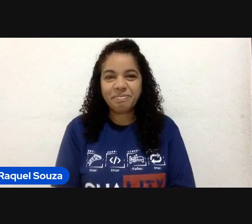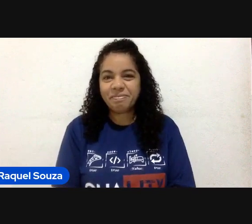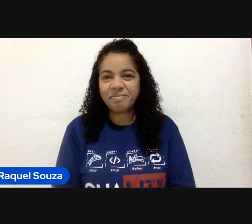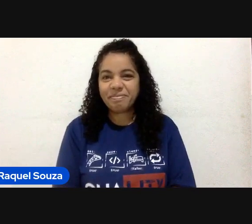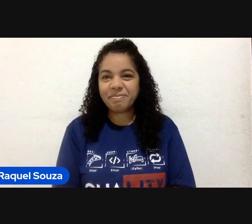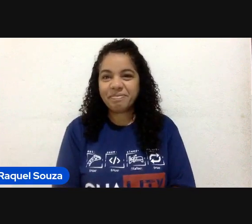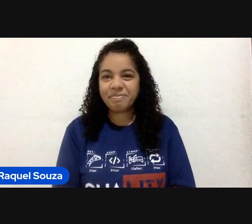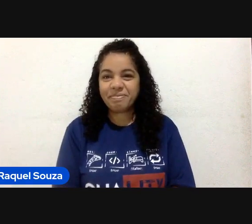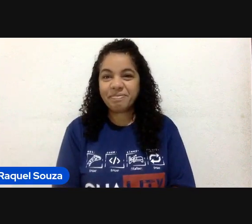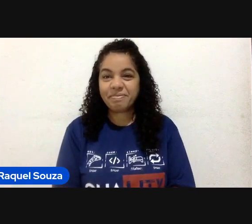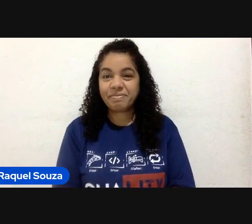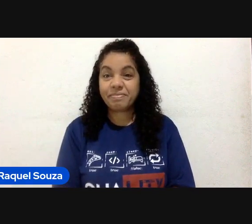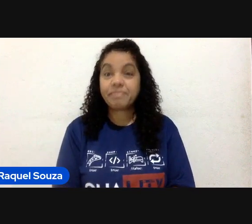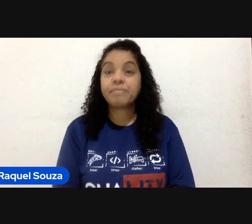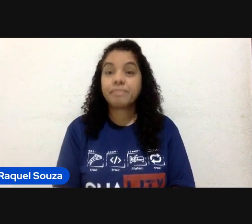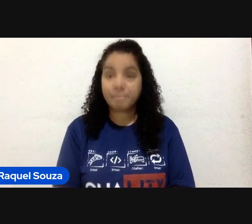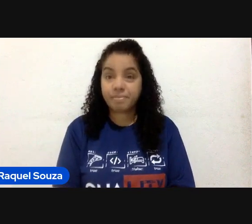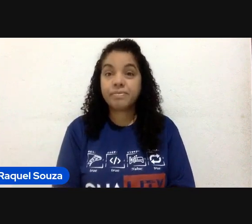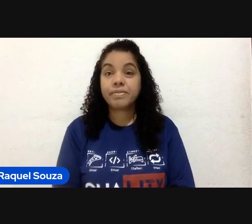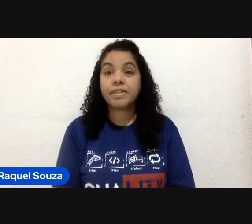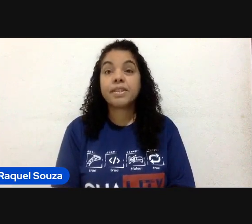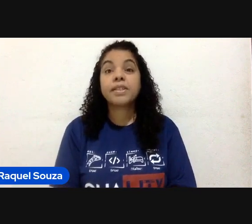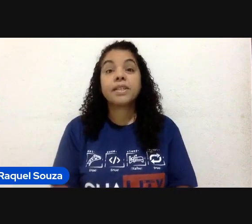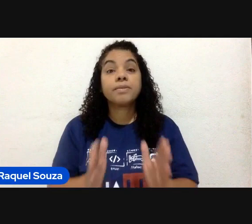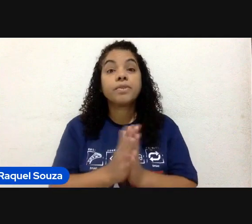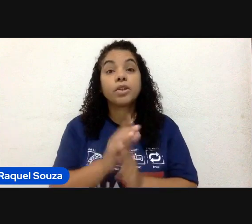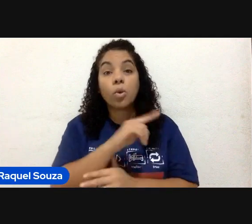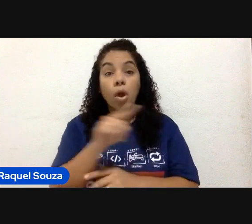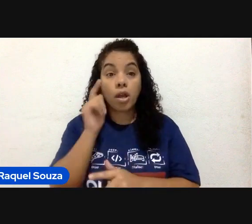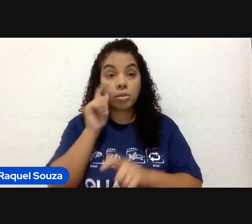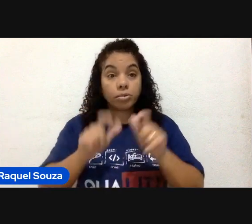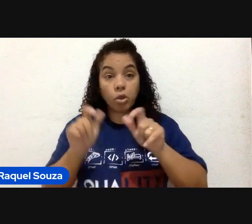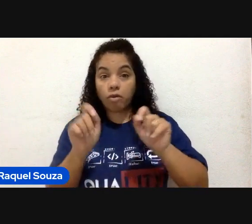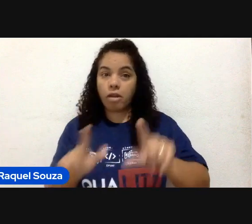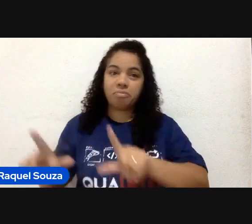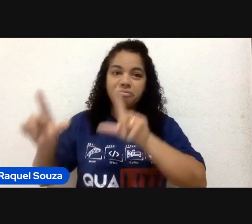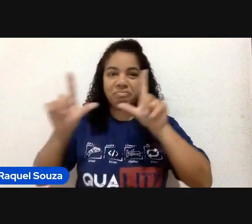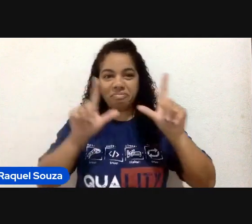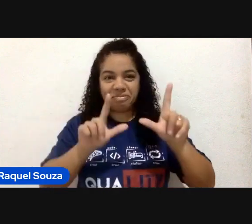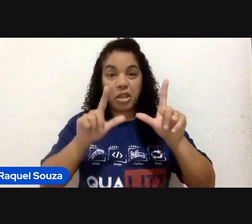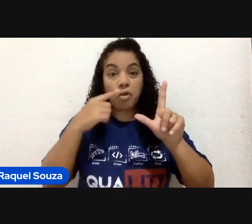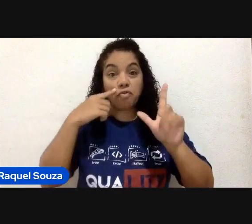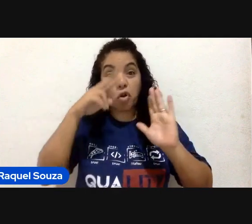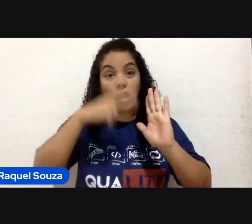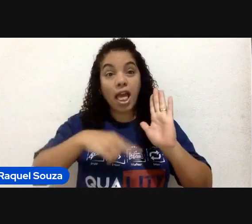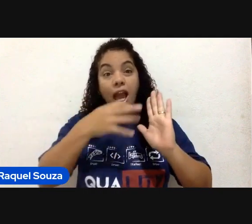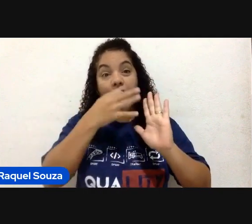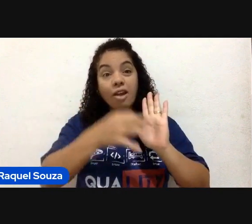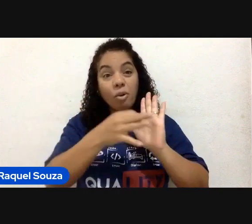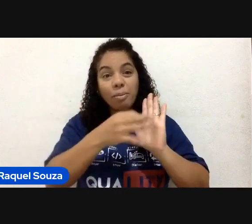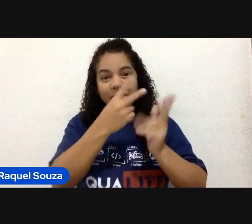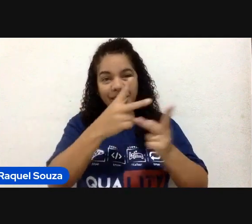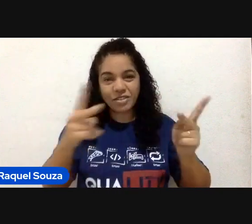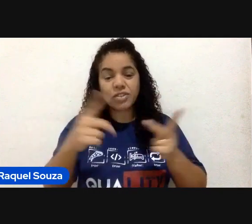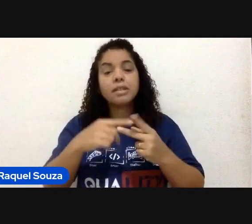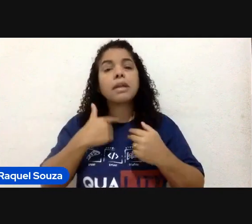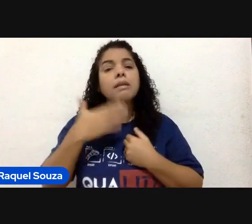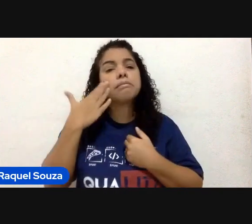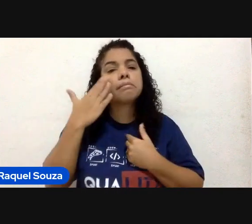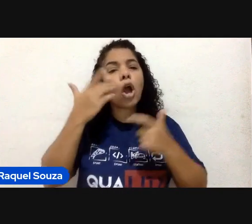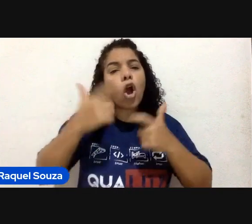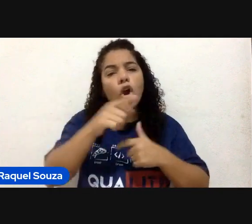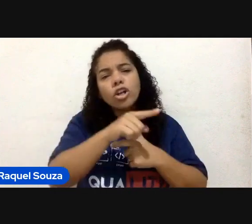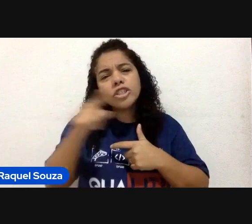Mas enquanto o pessoal aí está colocando a palestrinha aí para vocês olharem, vou olhar aqui os comentários de vocês. Quero saber aí de onde vocês